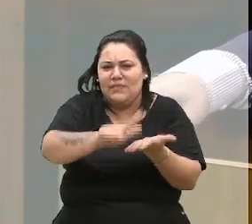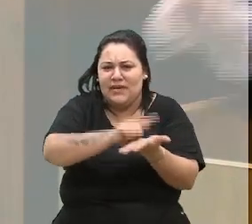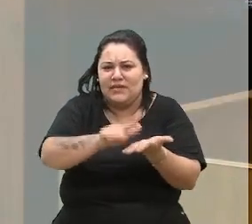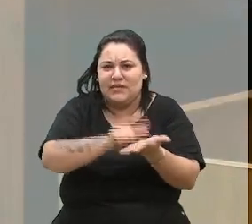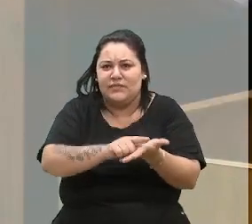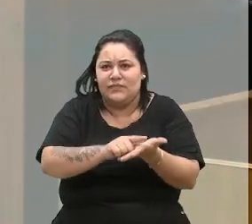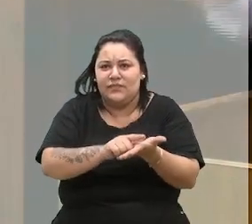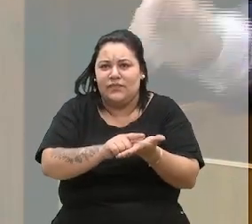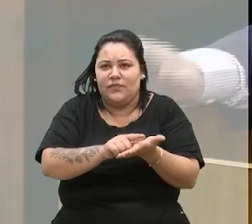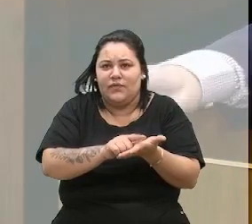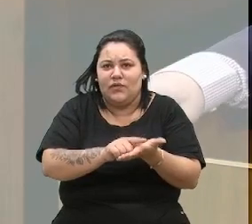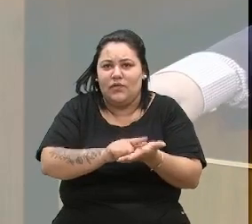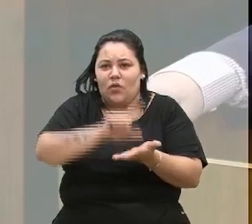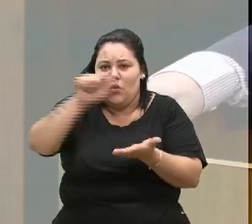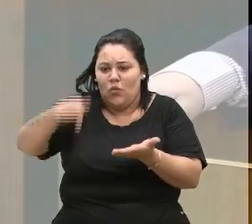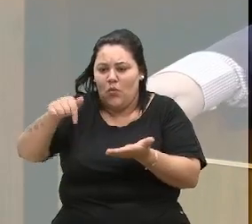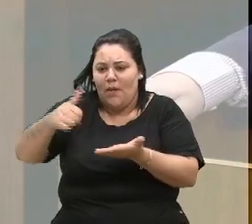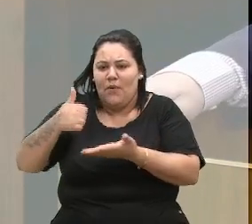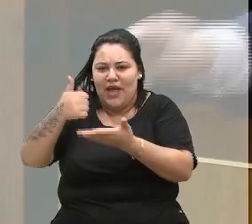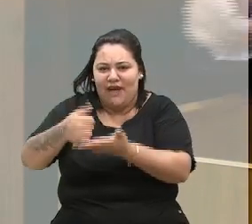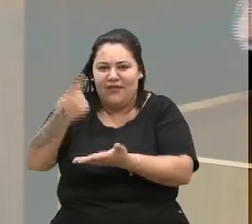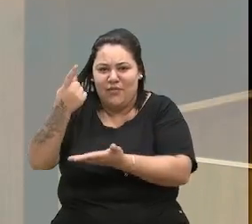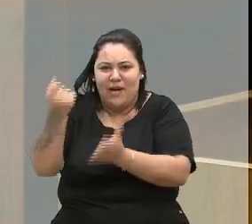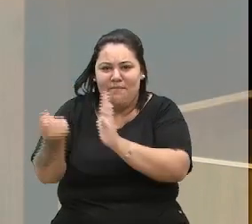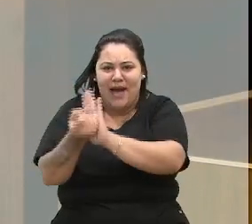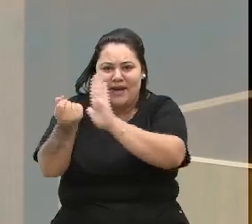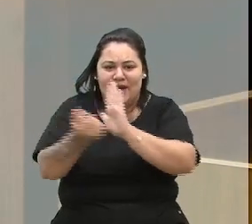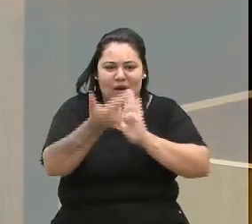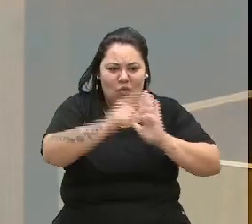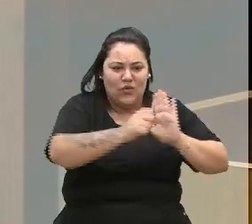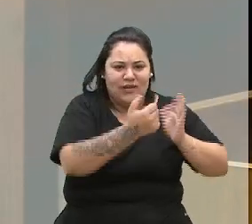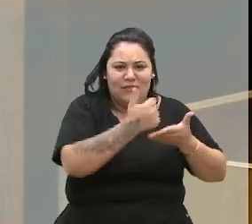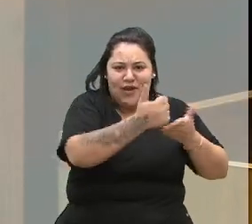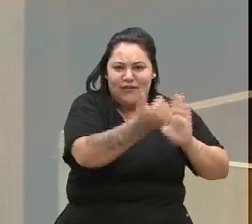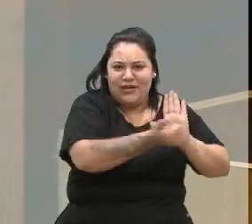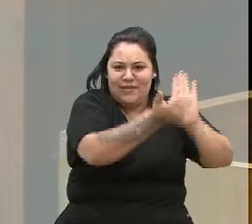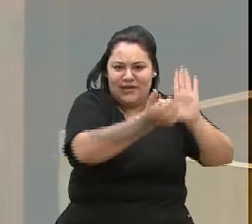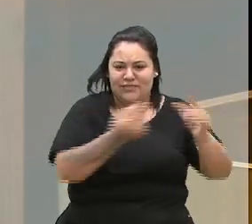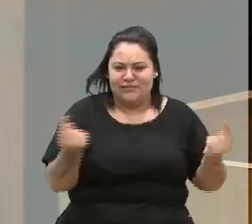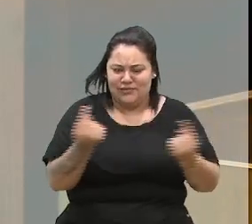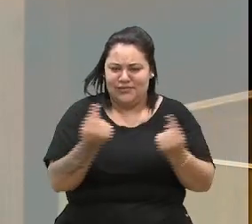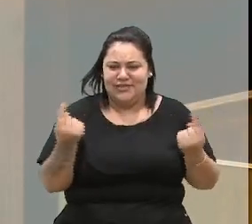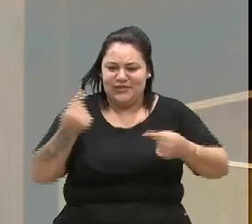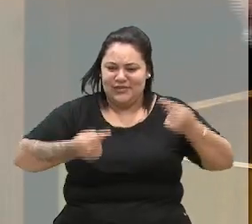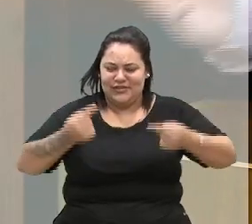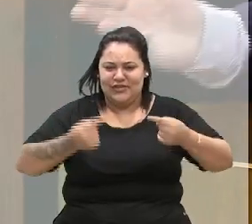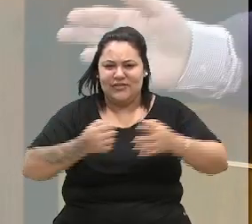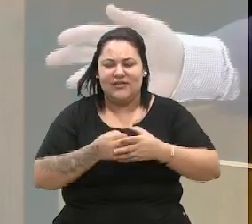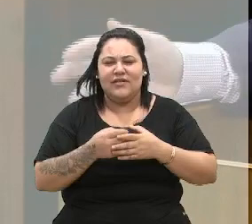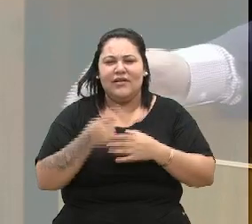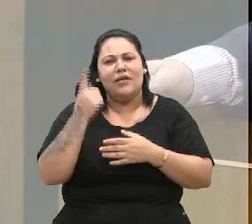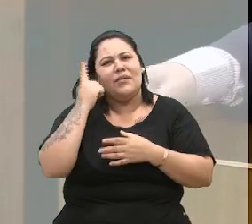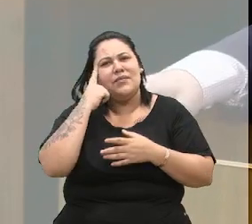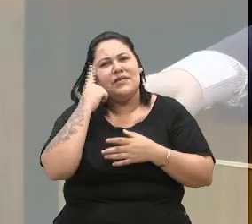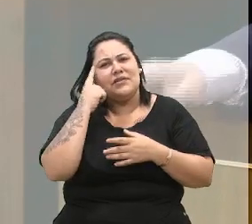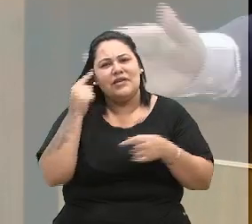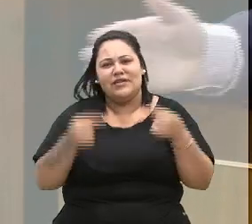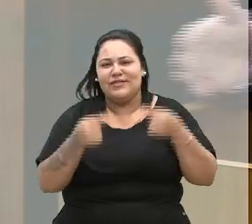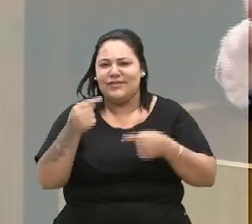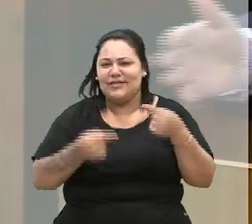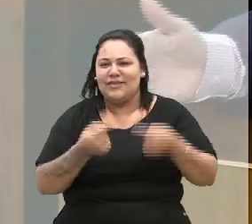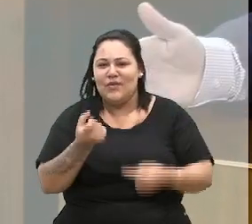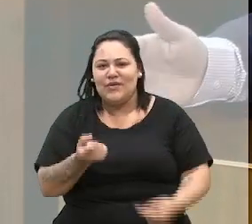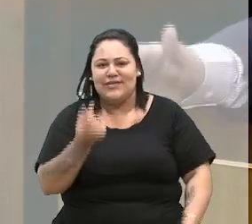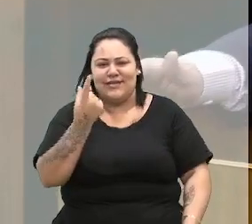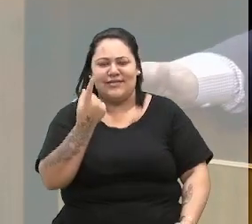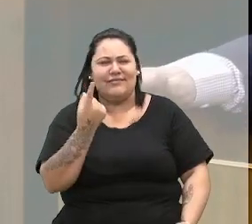e a outra defendia o pinho-bril. E eu estava no refeitório da empresa, almoçando, e pensei, nossa, que discussão bizarra, né? Elas